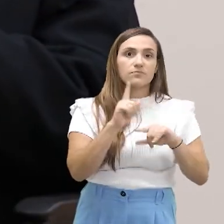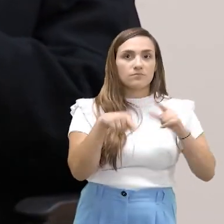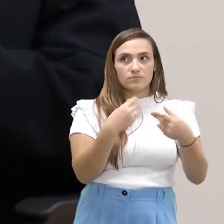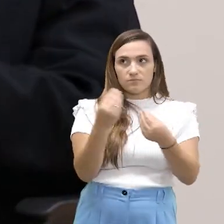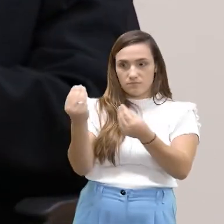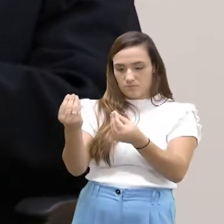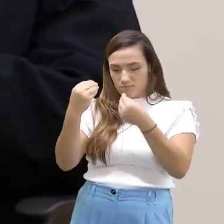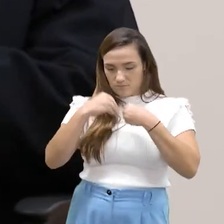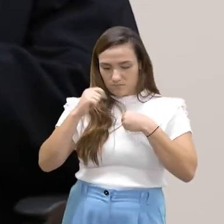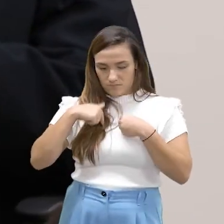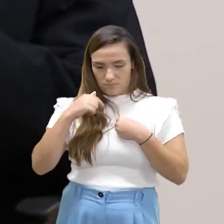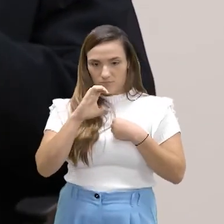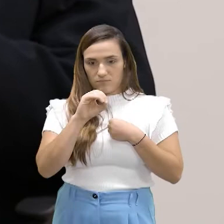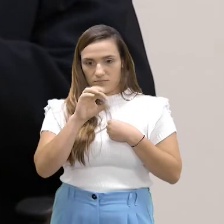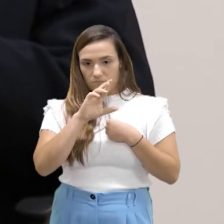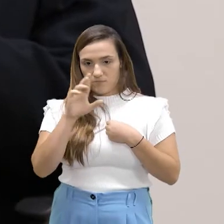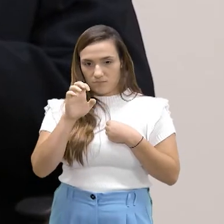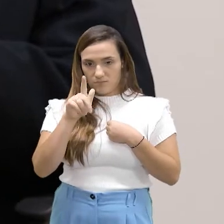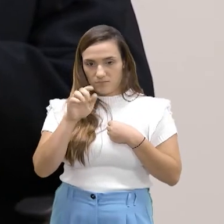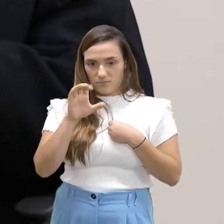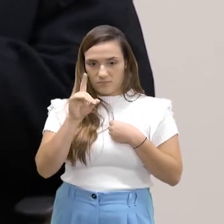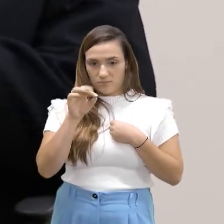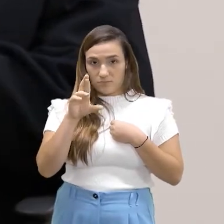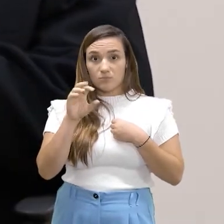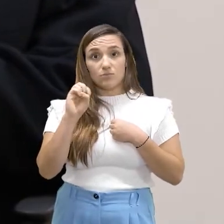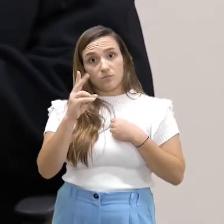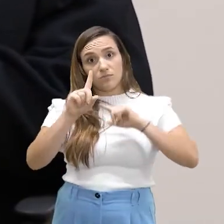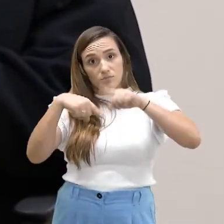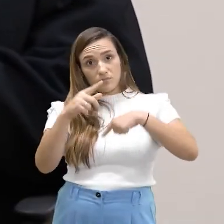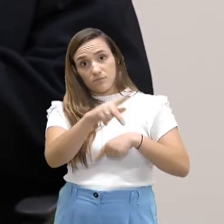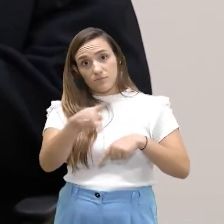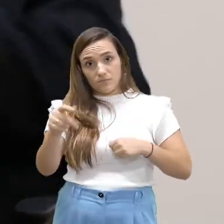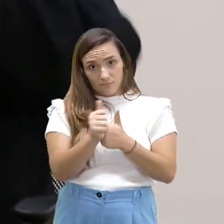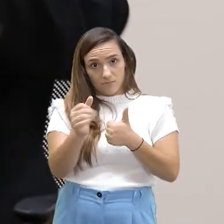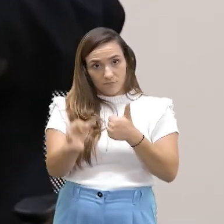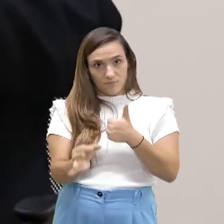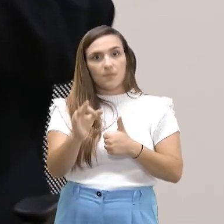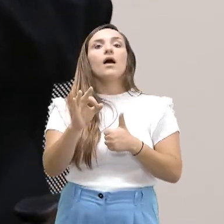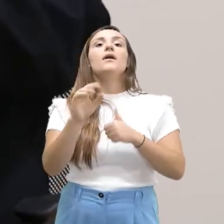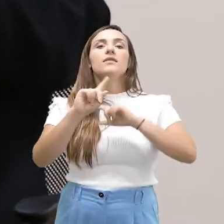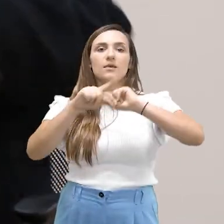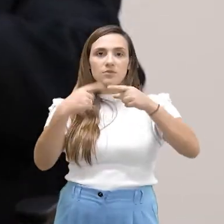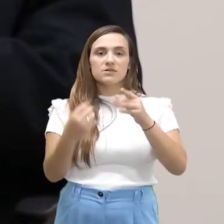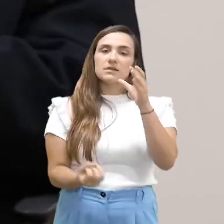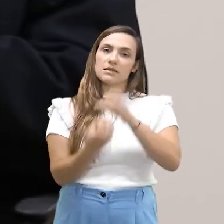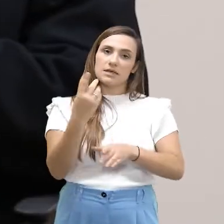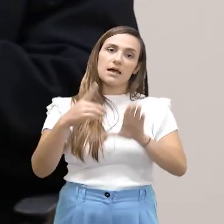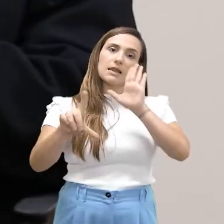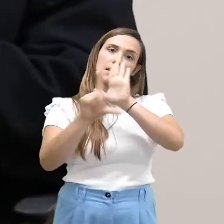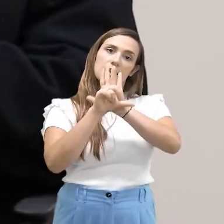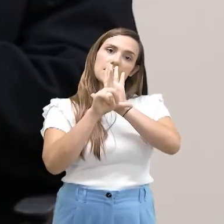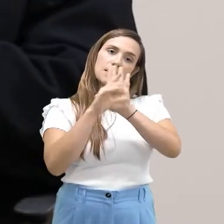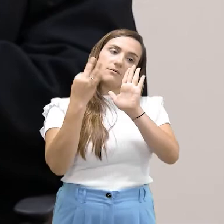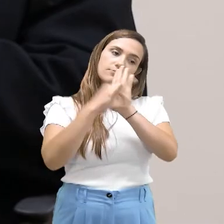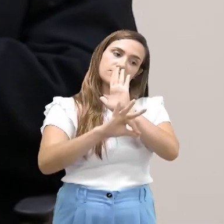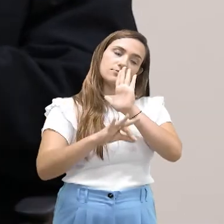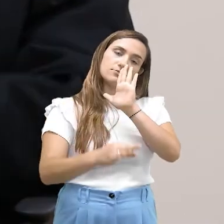à corregedoria e depois ao presidente do tribunal, para que, através de uma lei, seja criado o cartório naquela